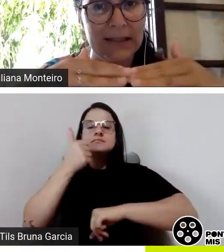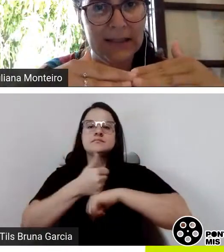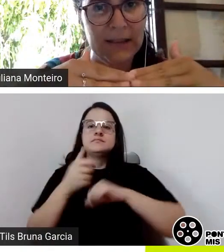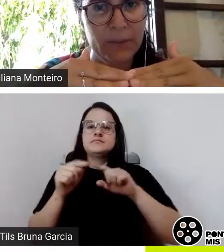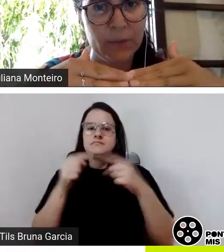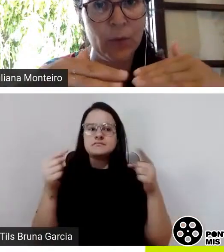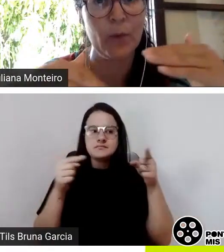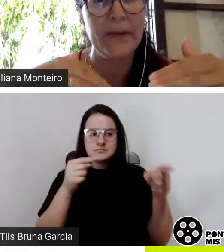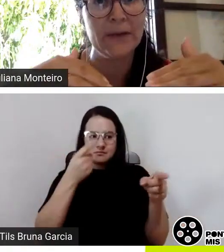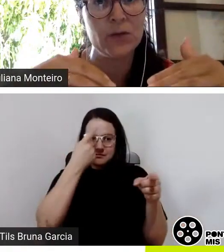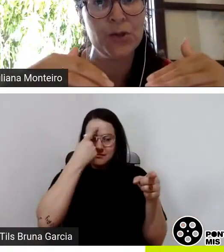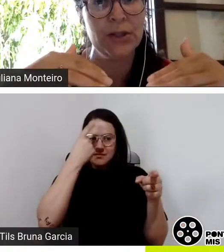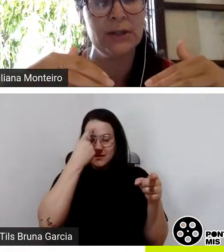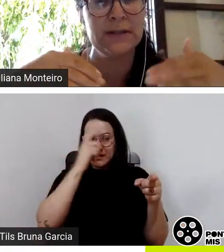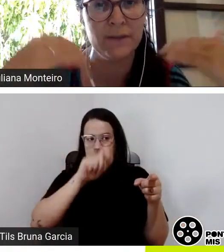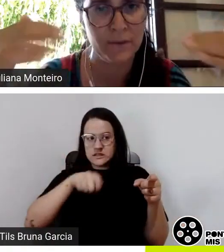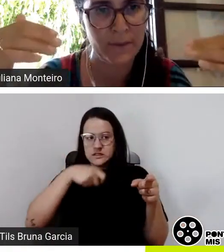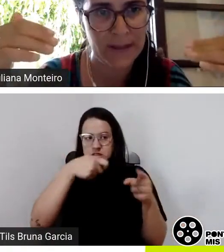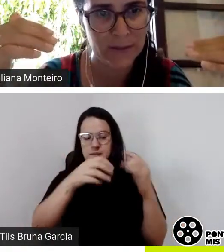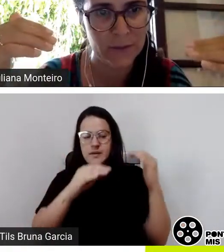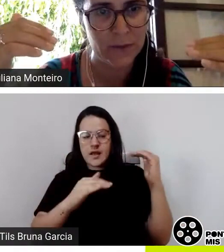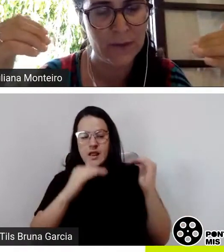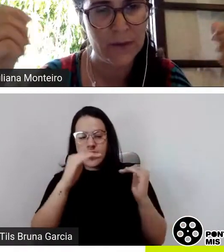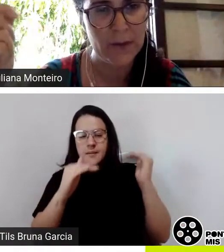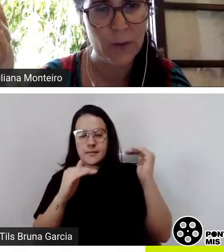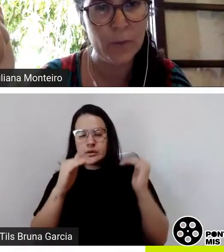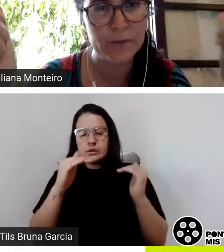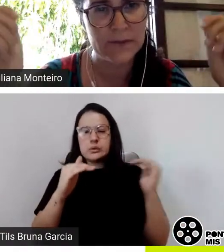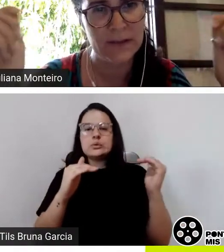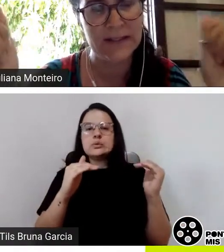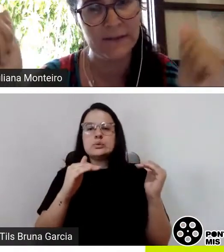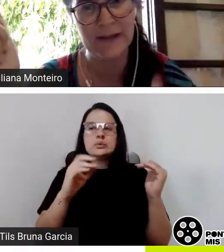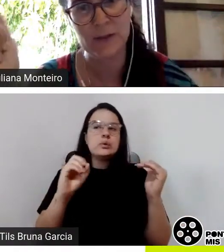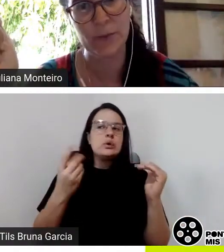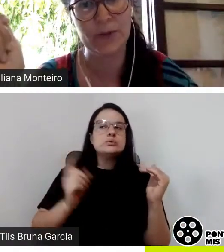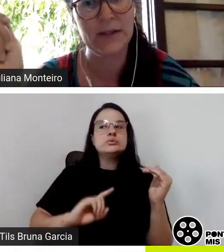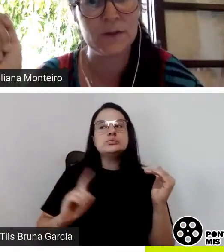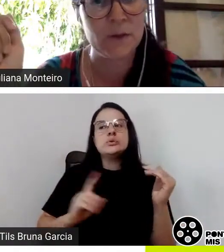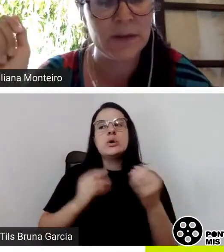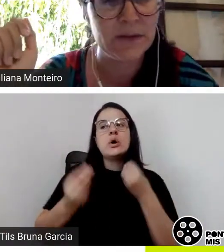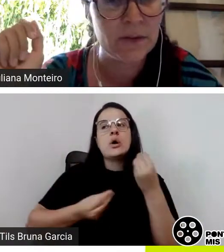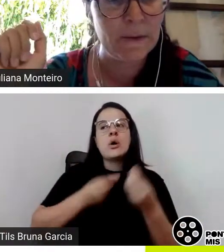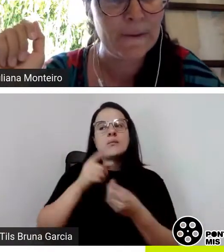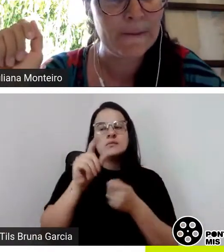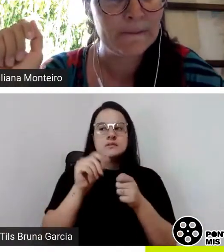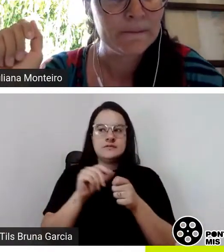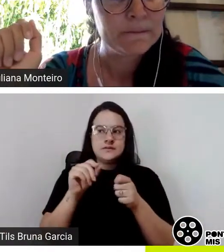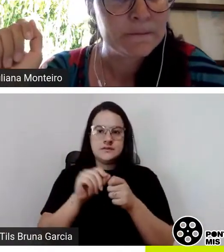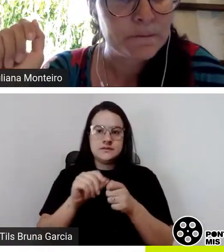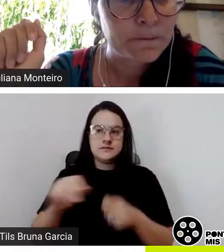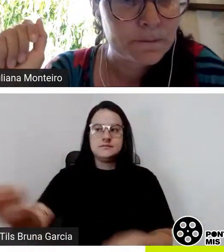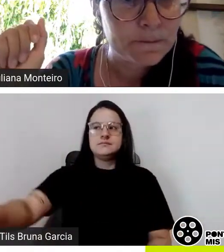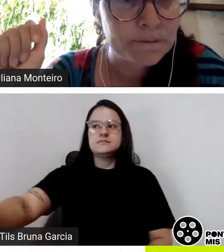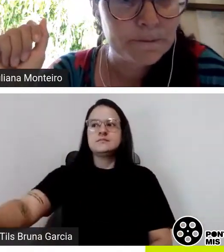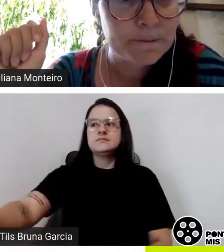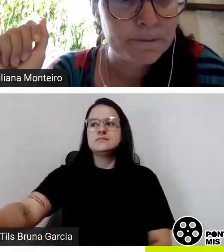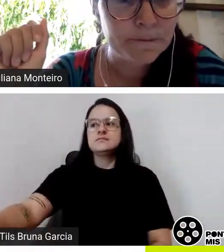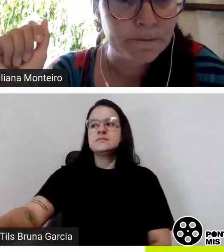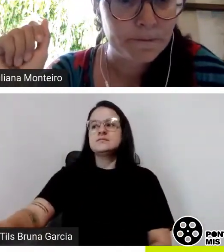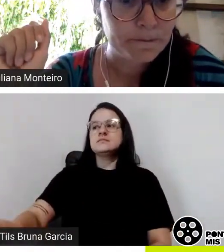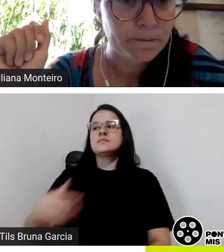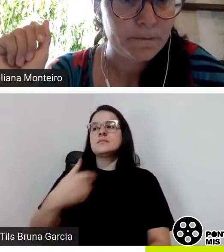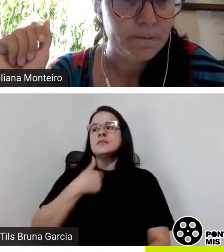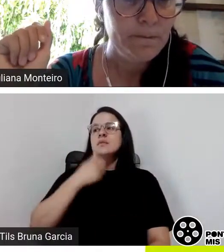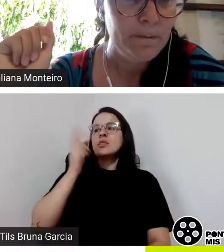pensar nesse equilíbrio no momento de desenvolvimento? Sim. Como, queria que você falasse um pouquinho sobre isso. Sim, eu penso